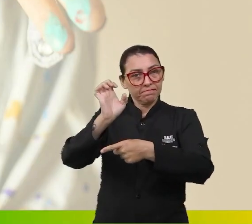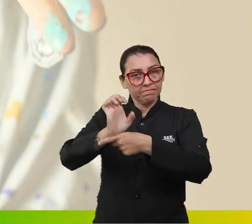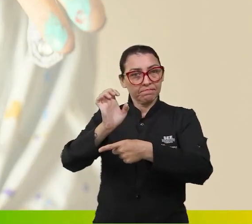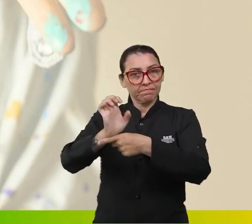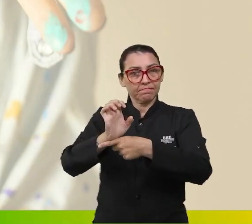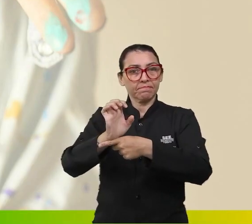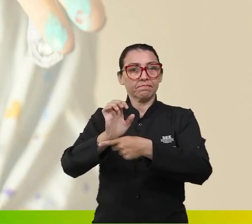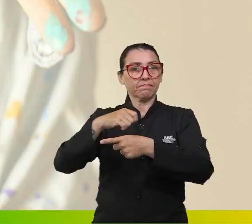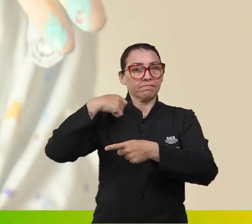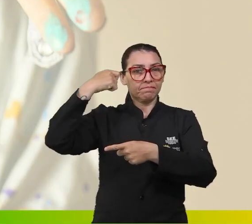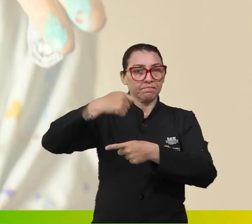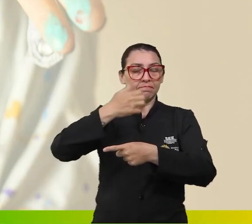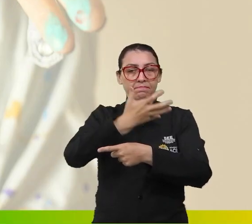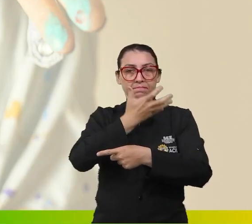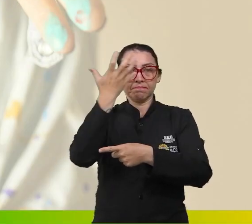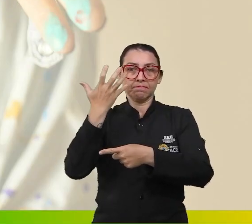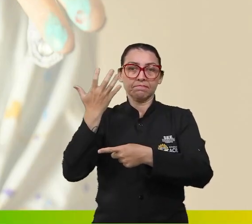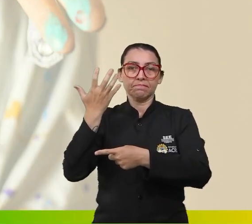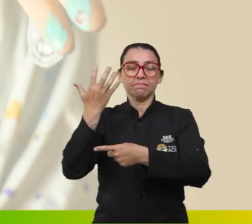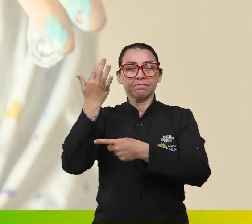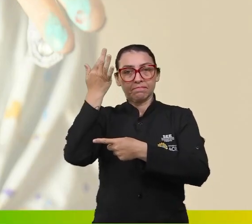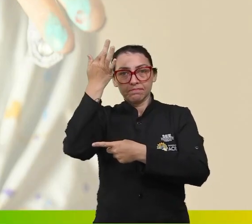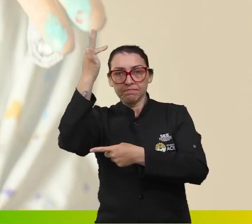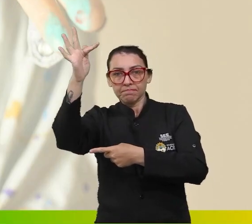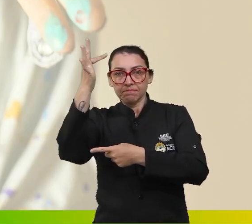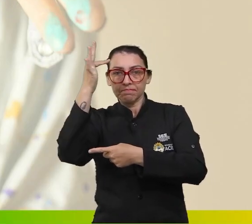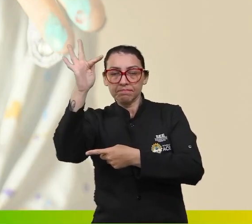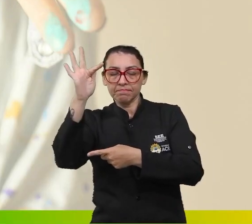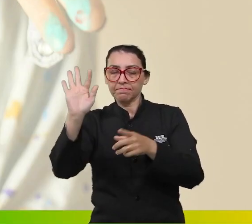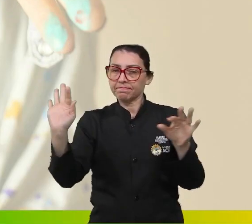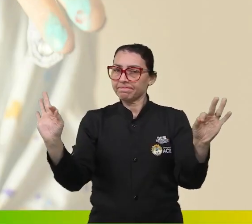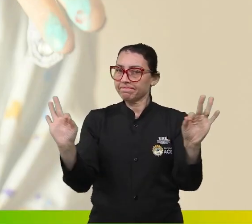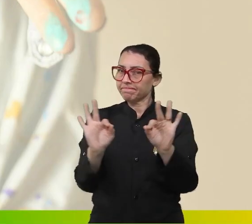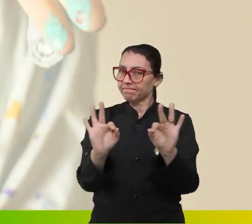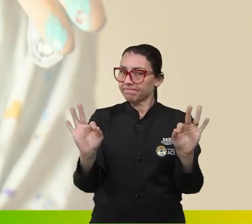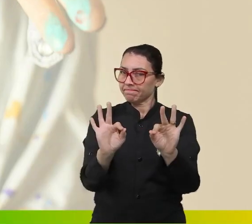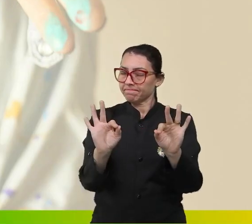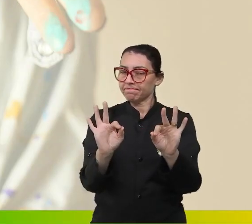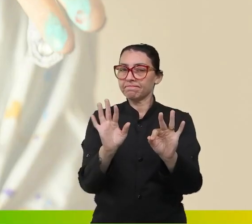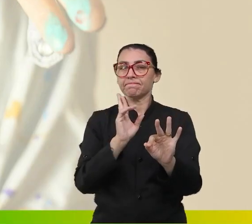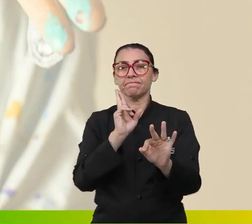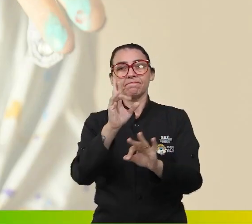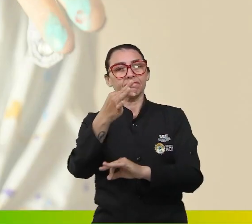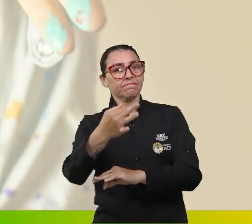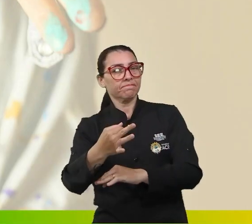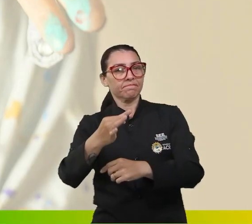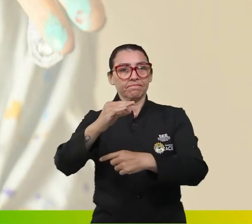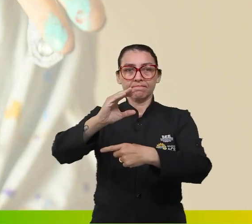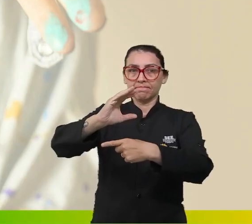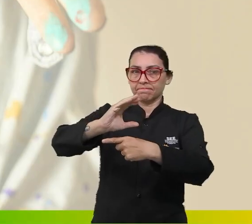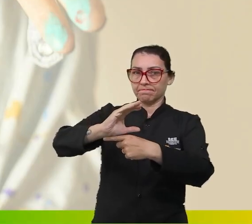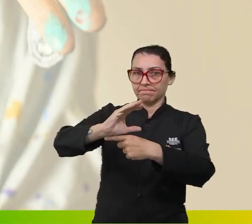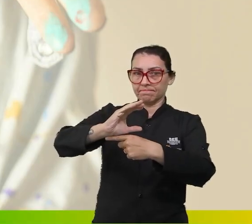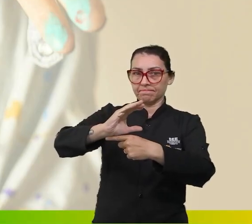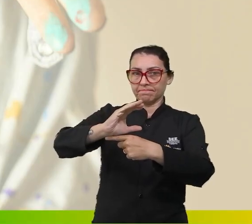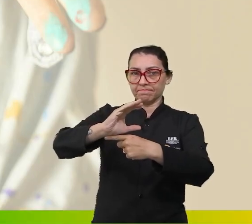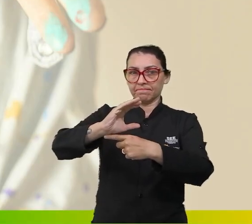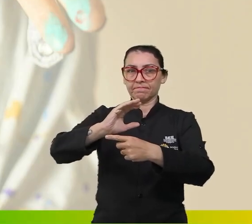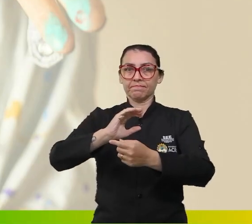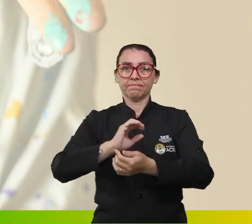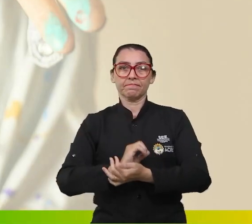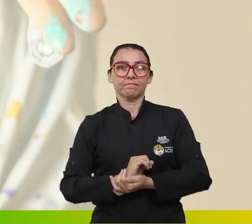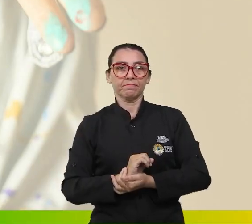E, performance artística de caráter folclórico. Então, não se trata também